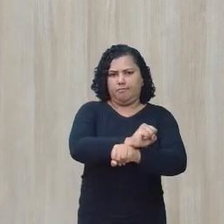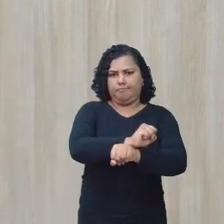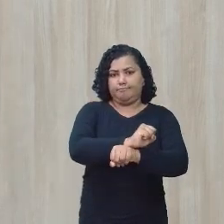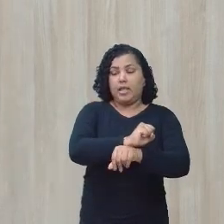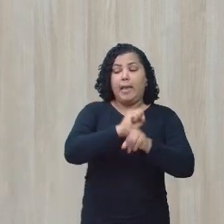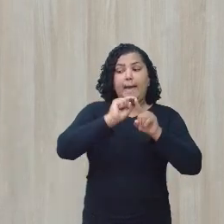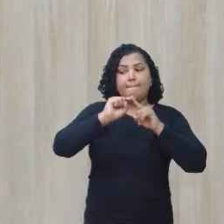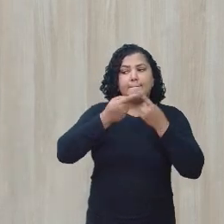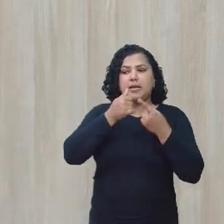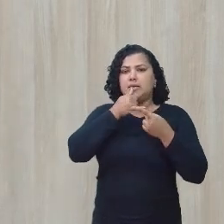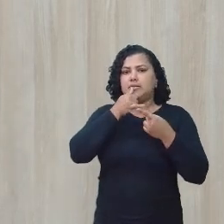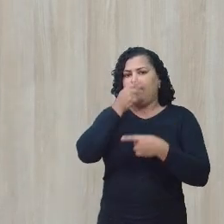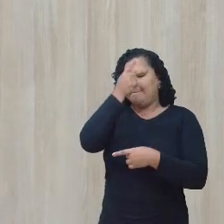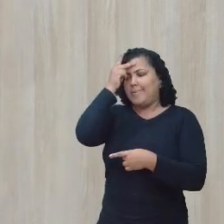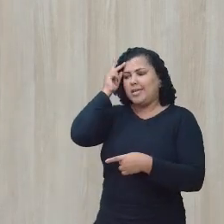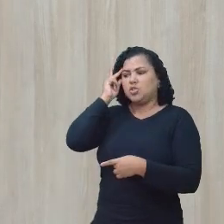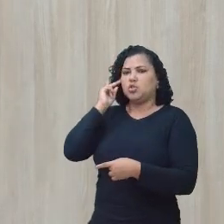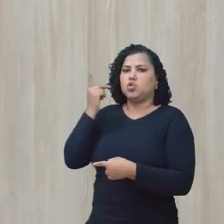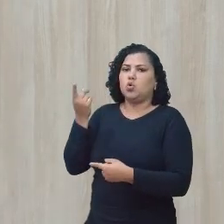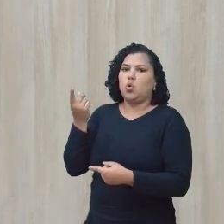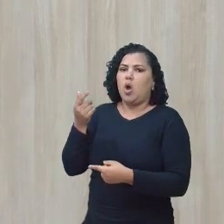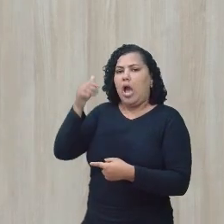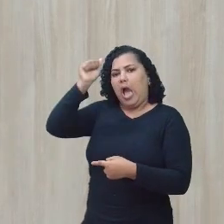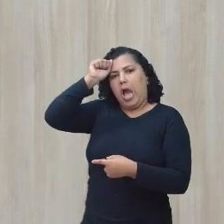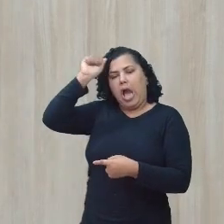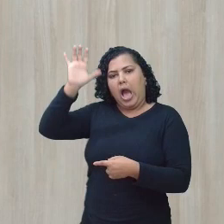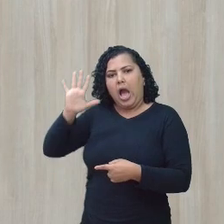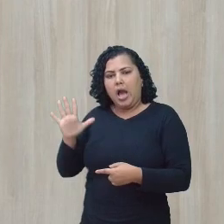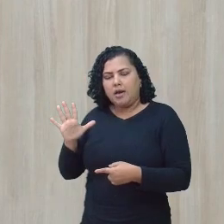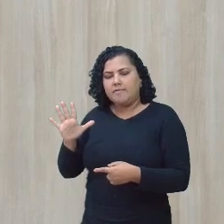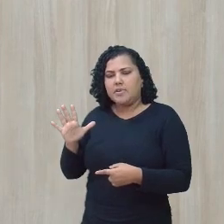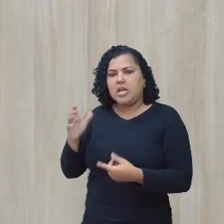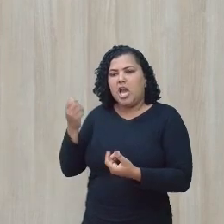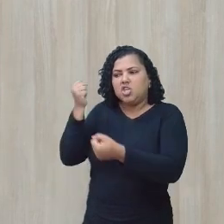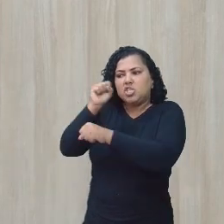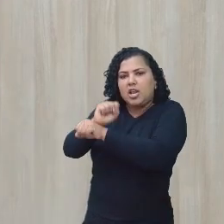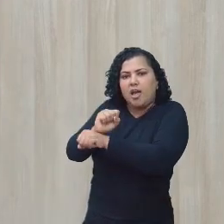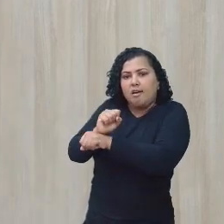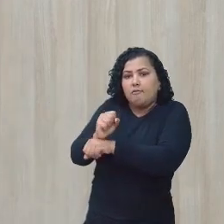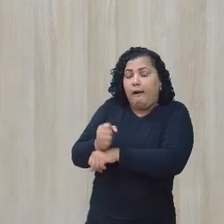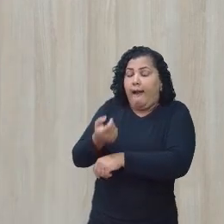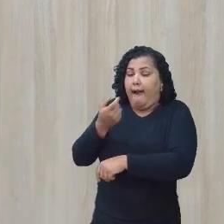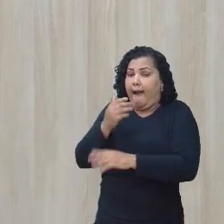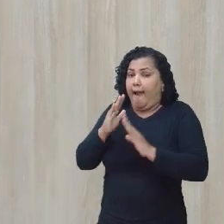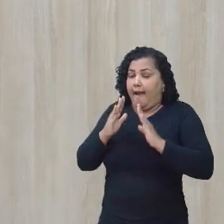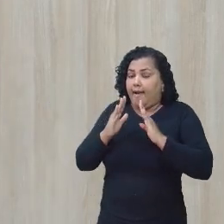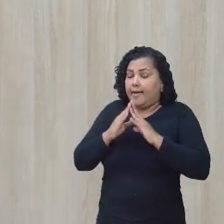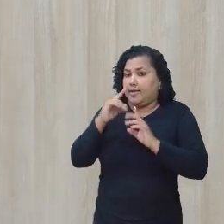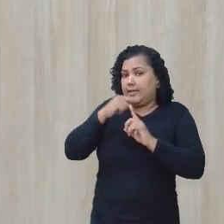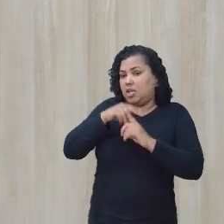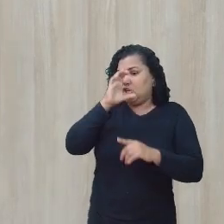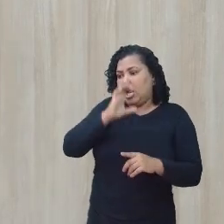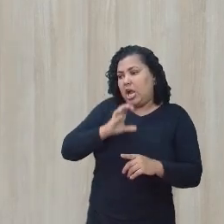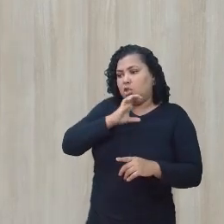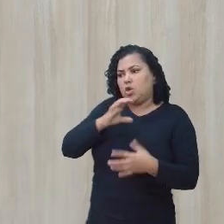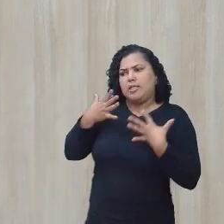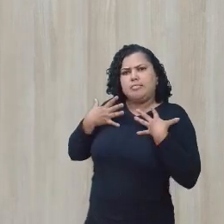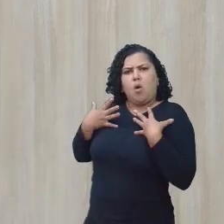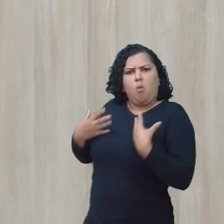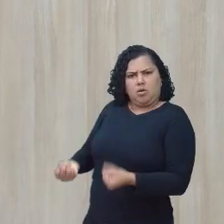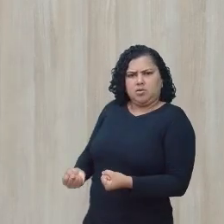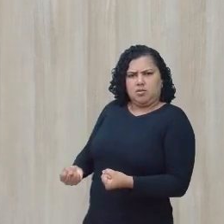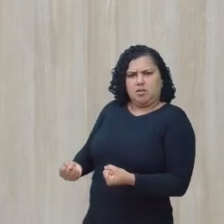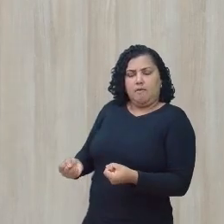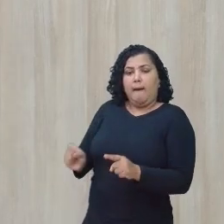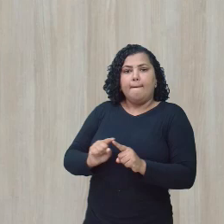sujeitos africanos, né, era totalmente permitida, né, e não sofria crítica por parte da Igreja Católica, apenas na questão do tratamento. Mas em